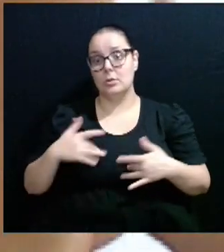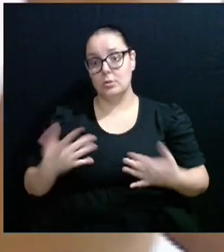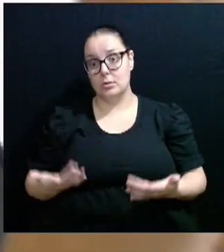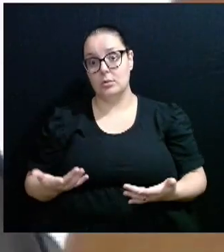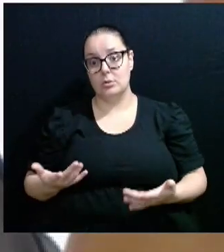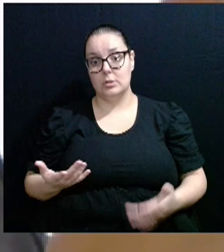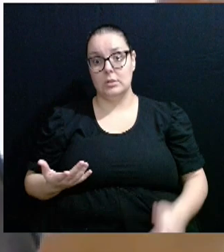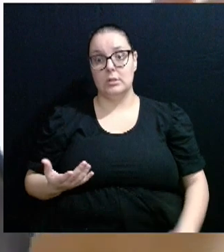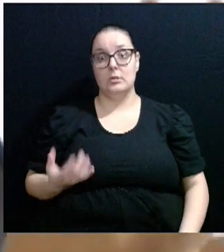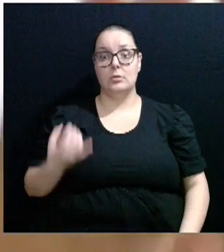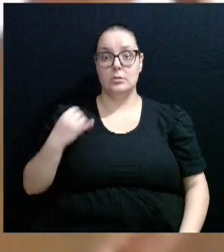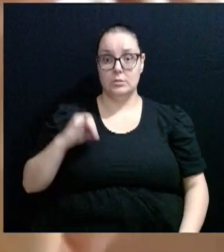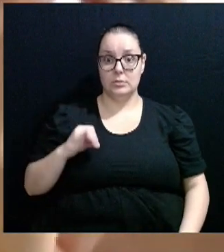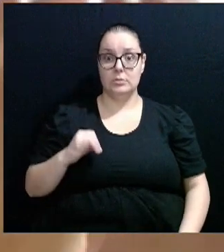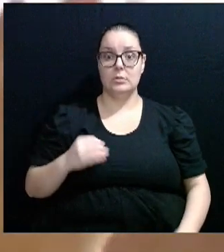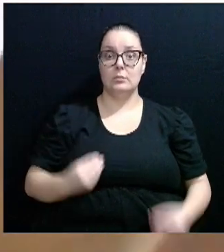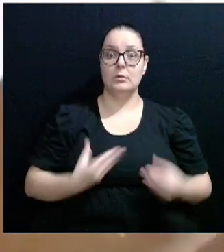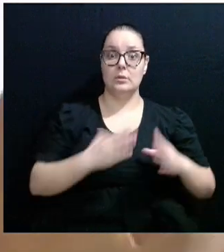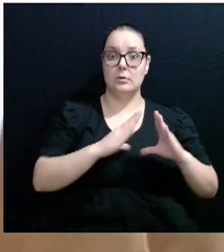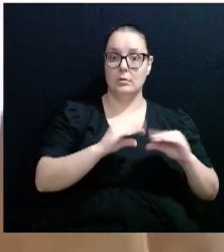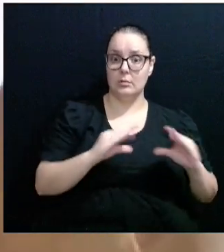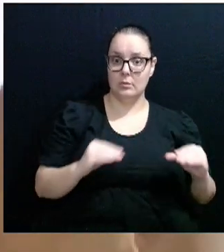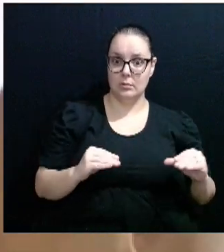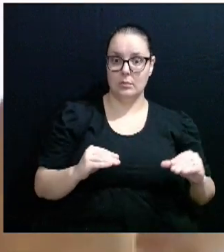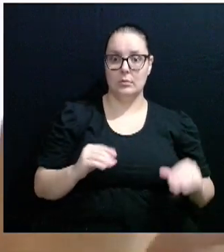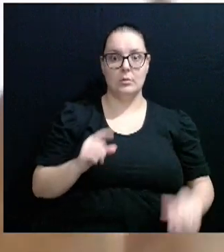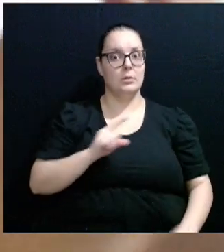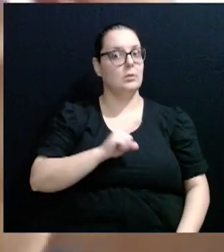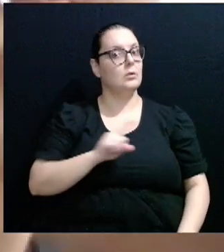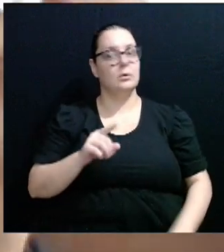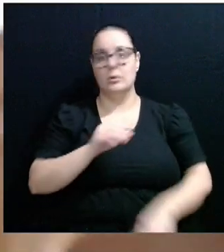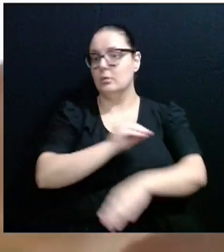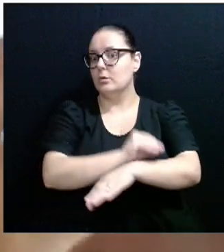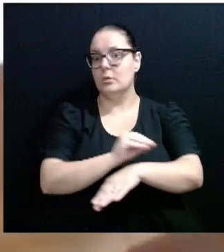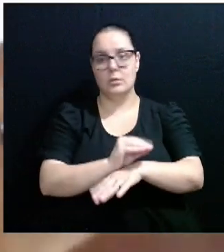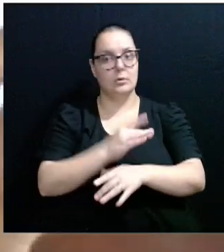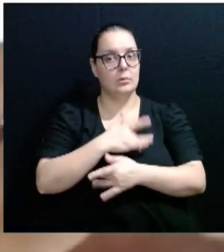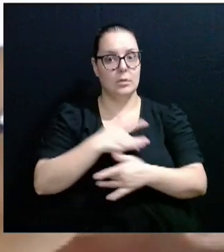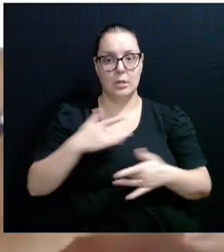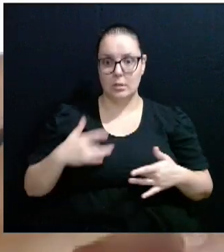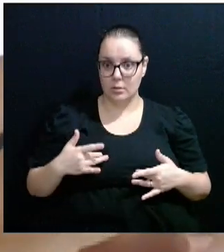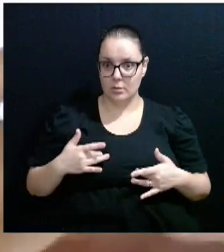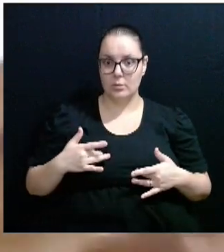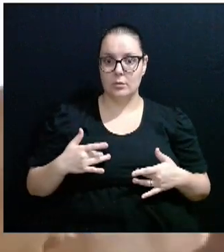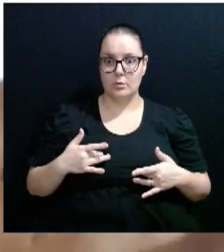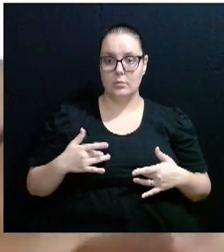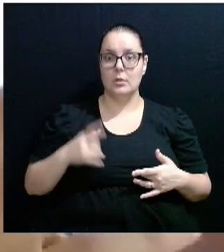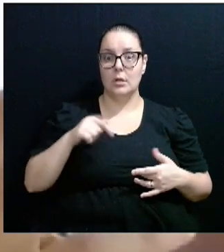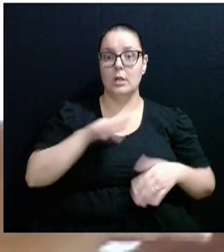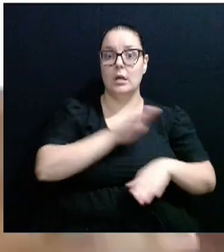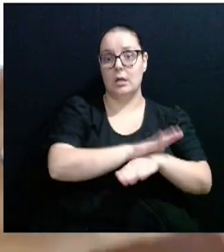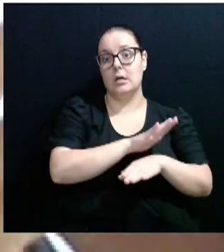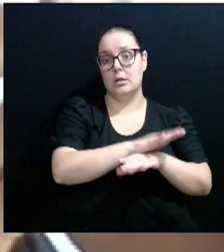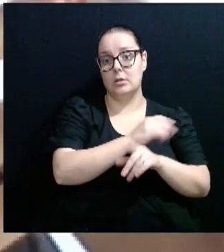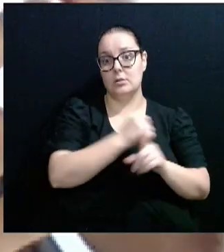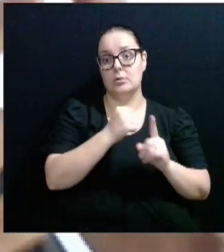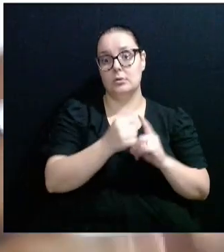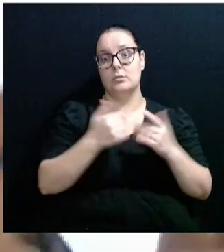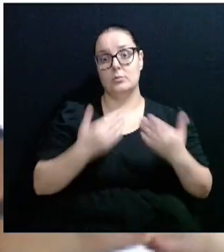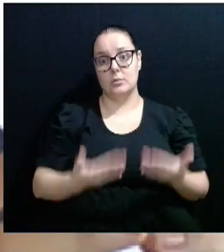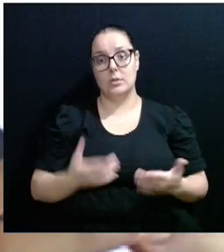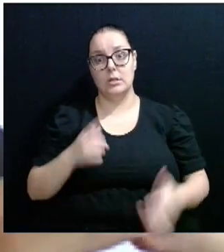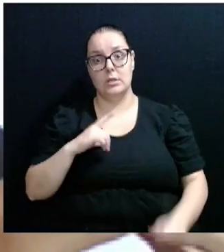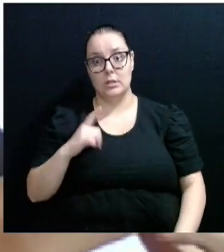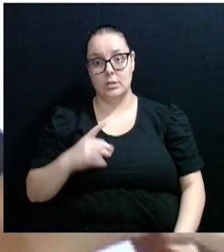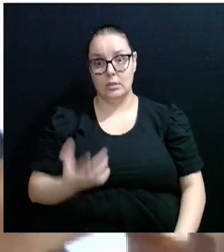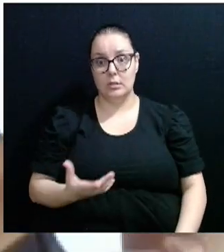dar mais conforto, isso não é um cuidado de saúde, isso é um cuidado assistencial. Tá? Para isso existem casas de